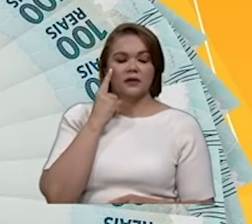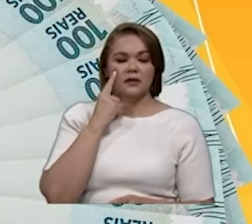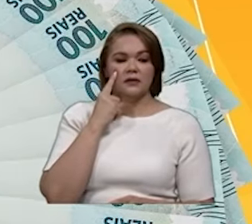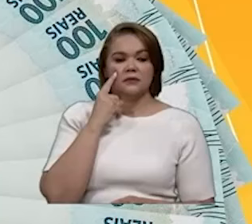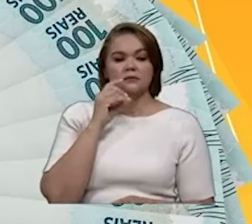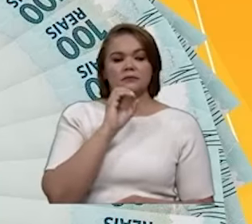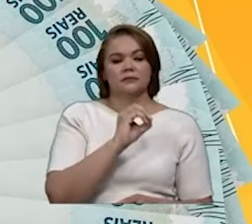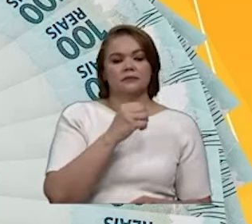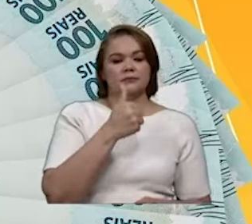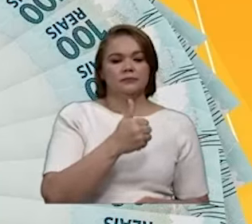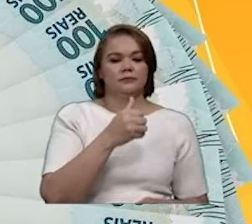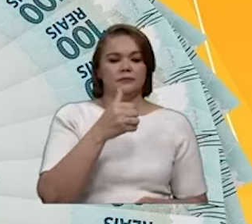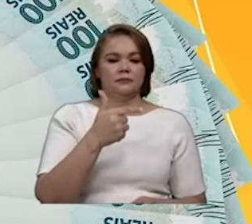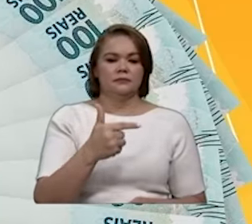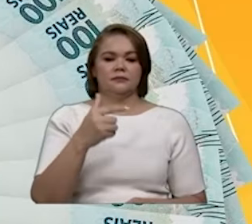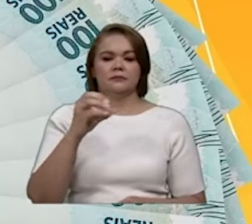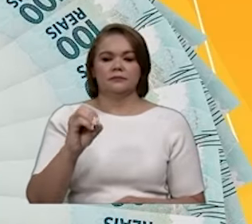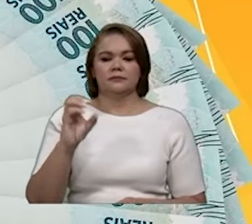vamos lá!